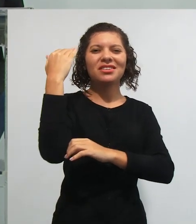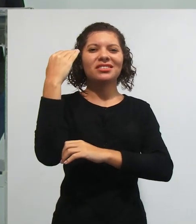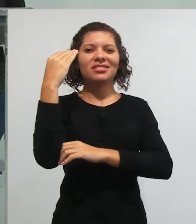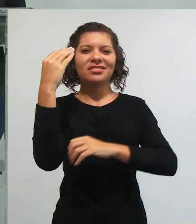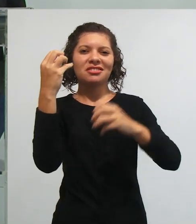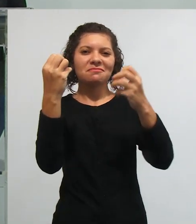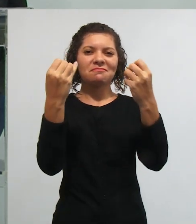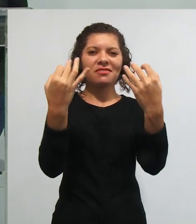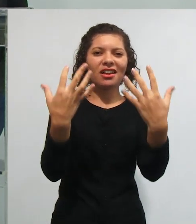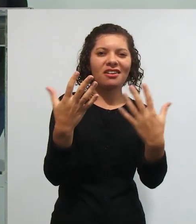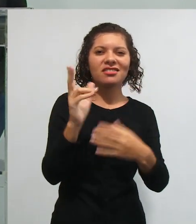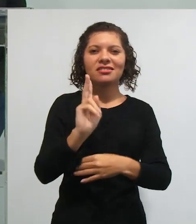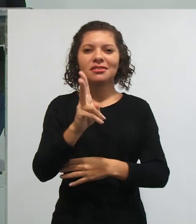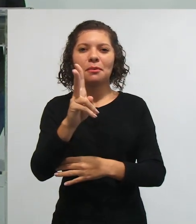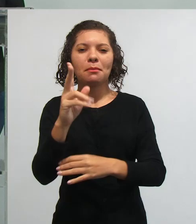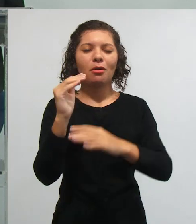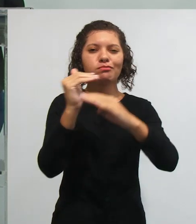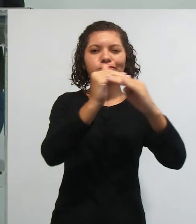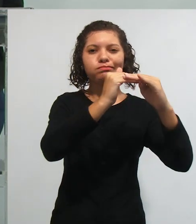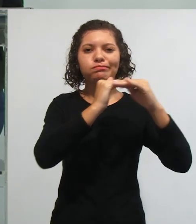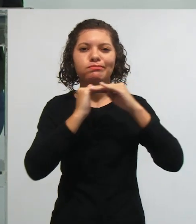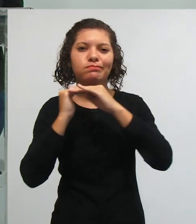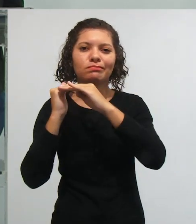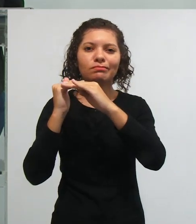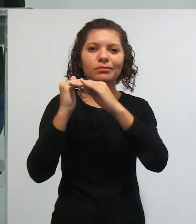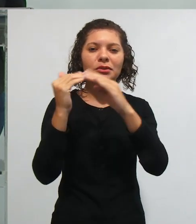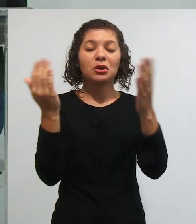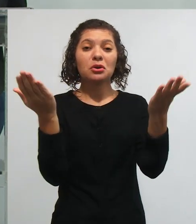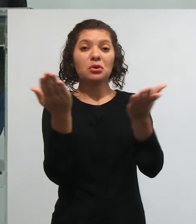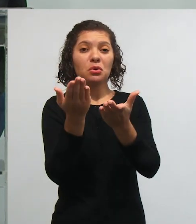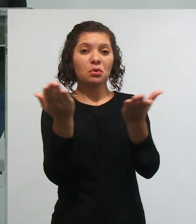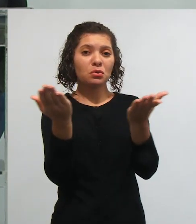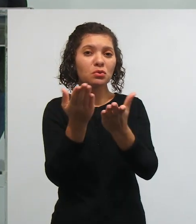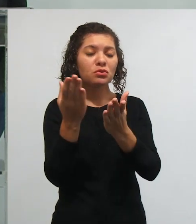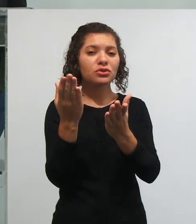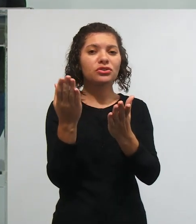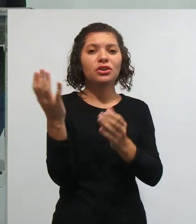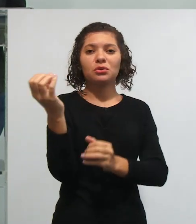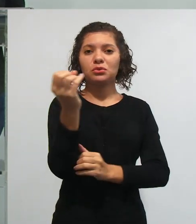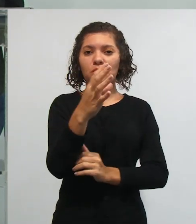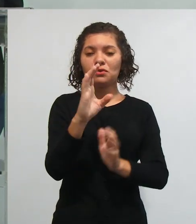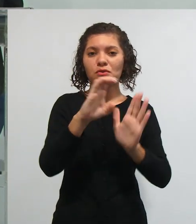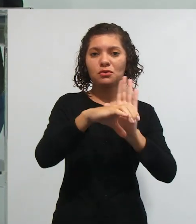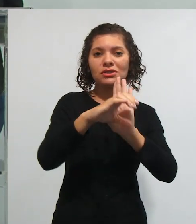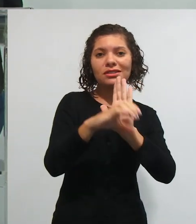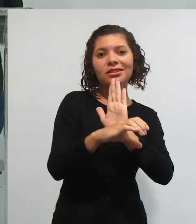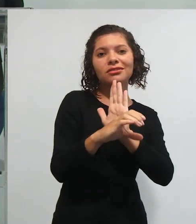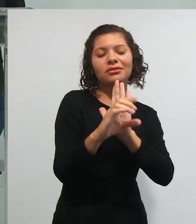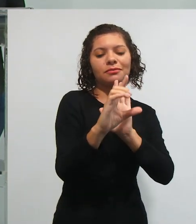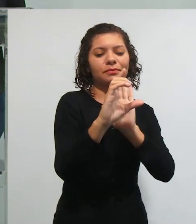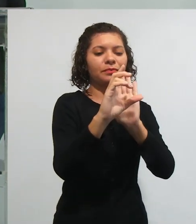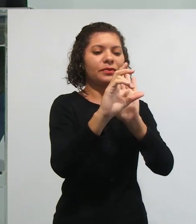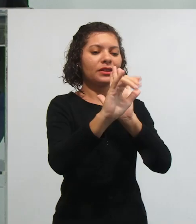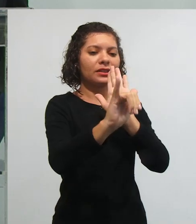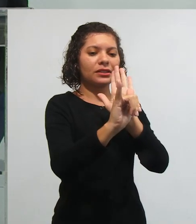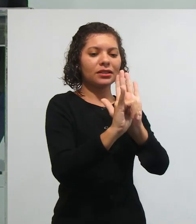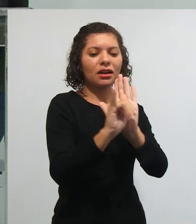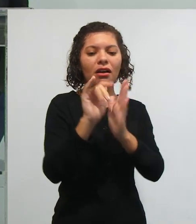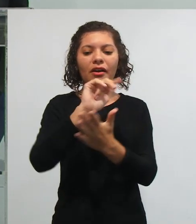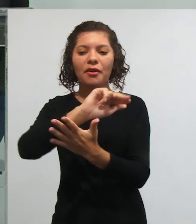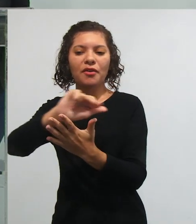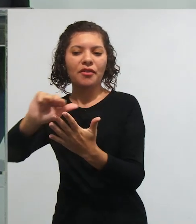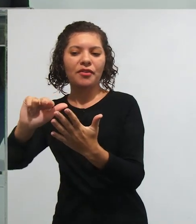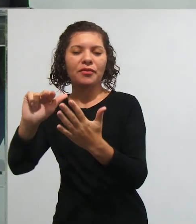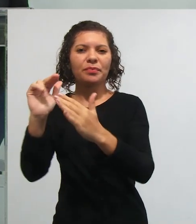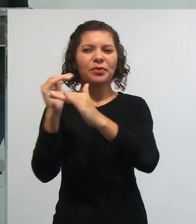igualdade e hoje nós estamos abordando um novo conceito que é identidade e dif vamos esquecer a